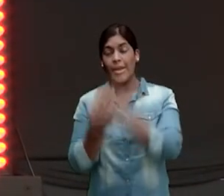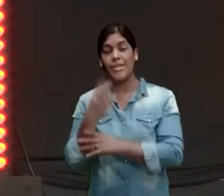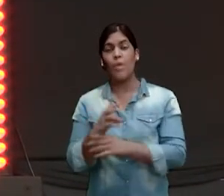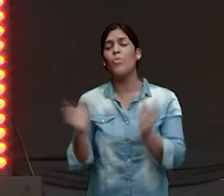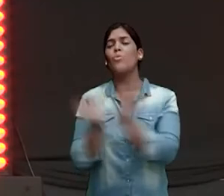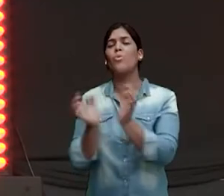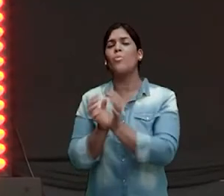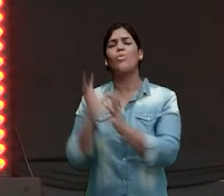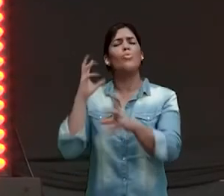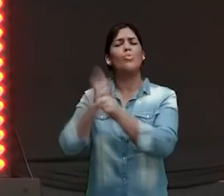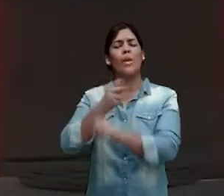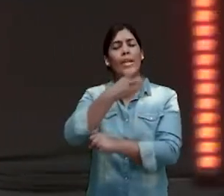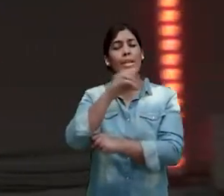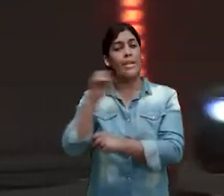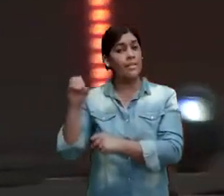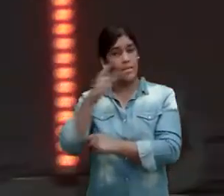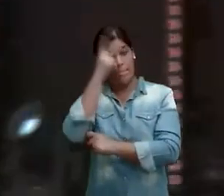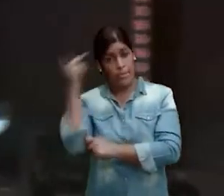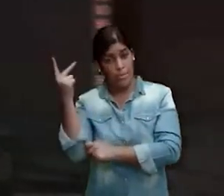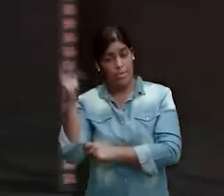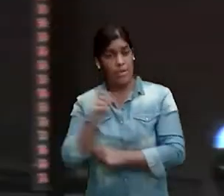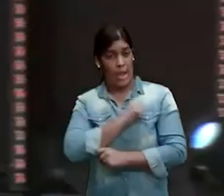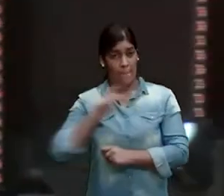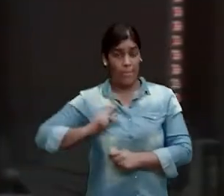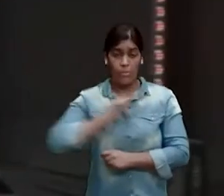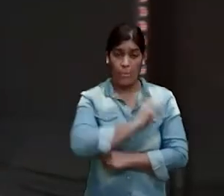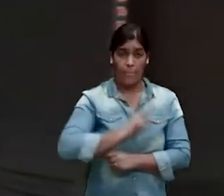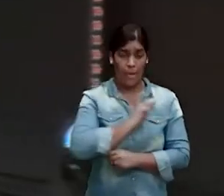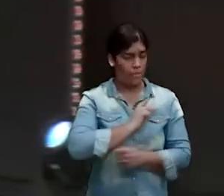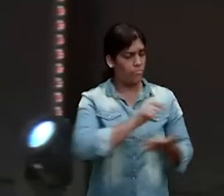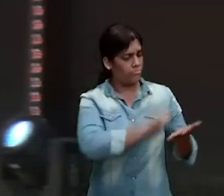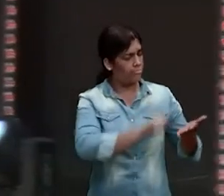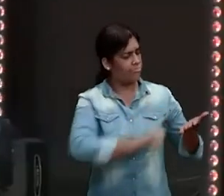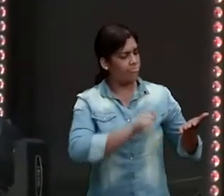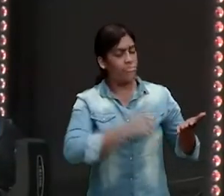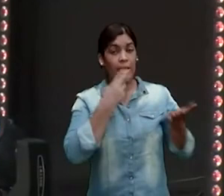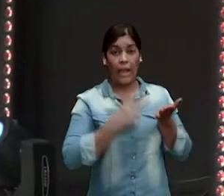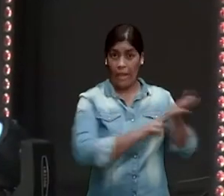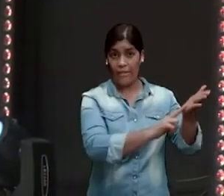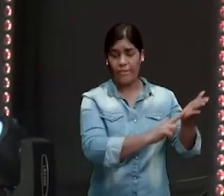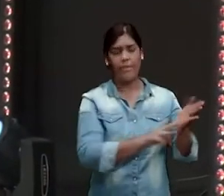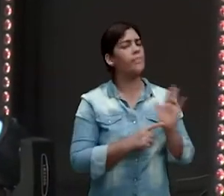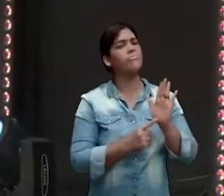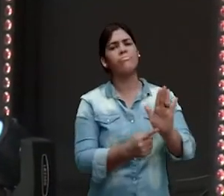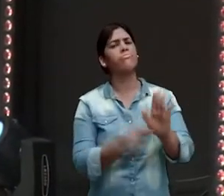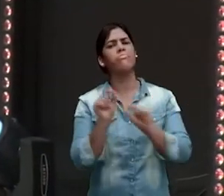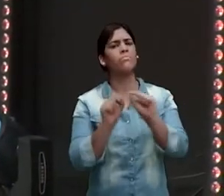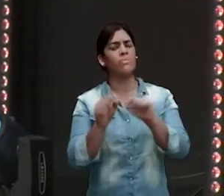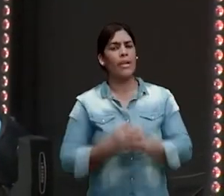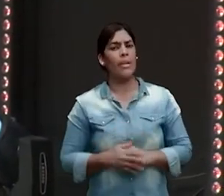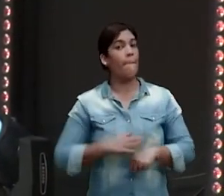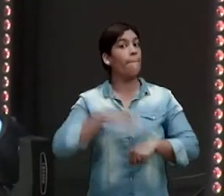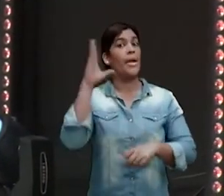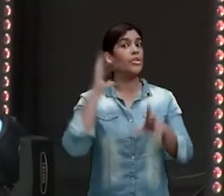pessoas eu apóstolo Paulo quando ele começa a escrever uma de suas cartas ele vai dizer olha mais de